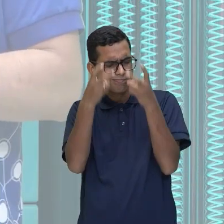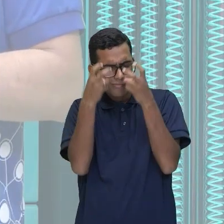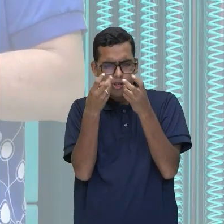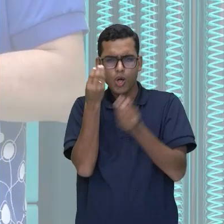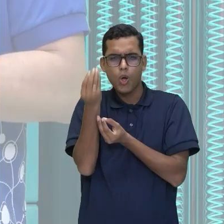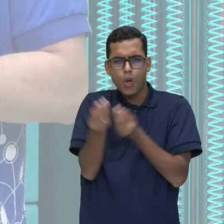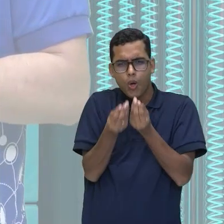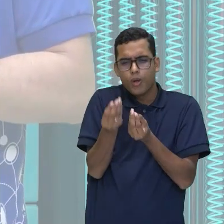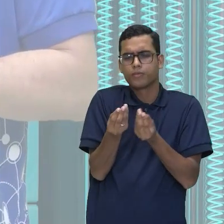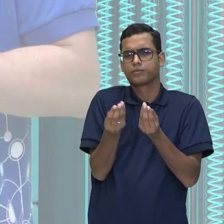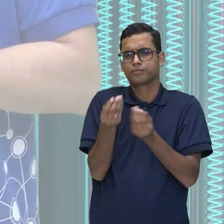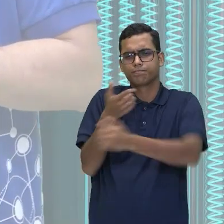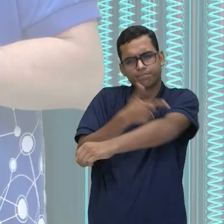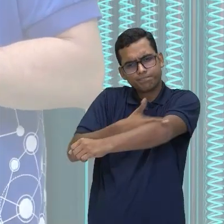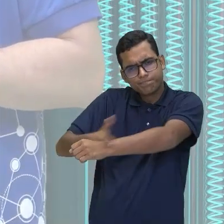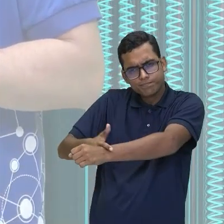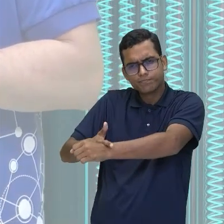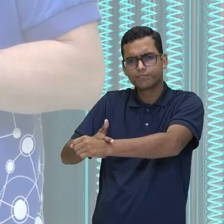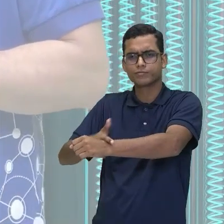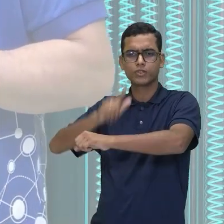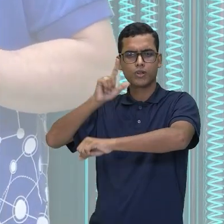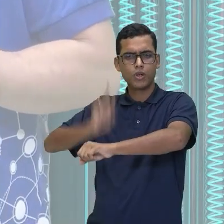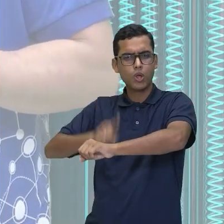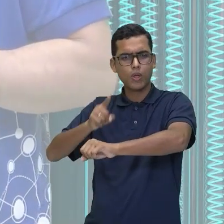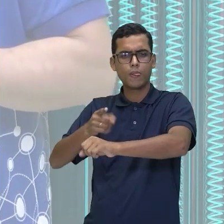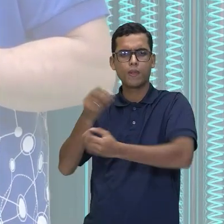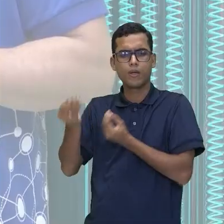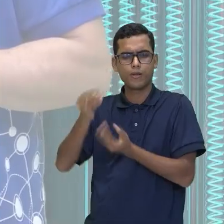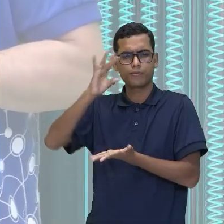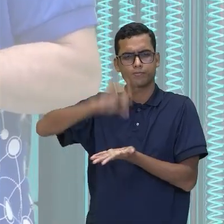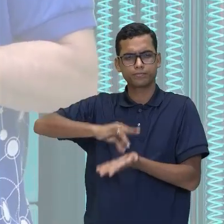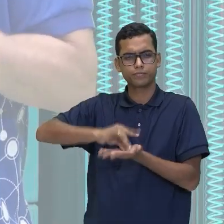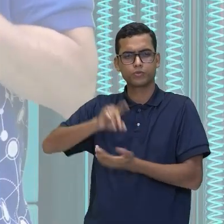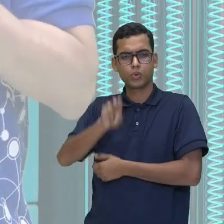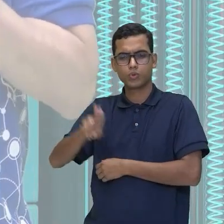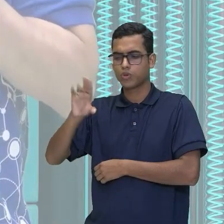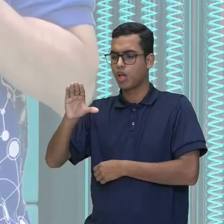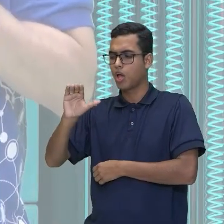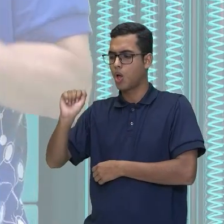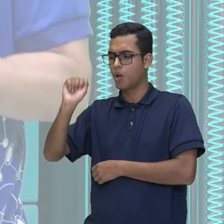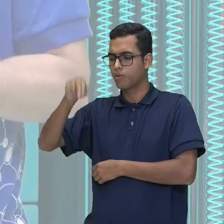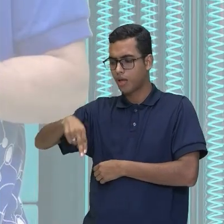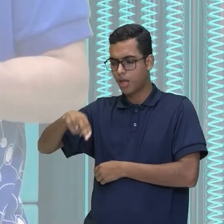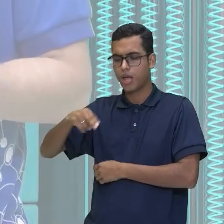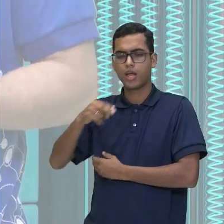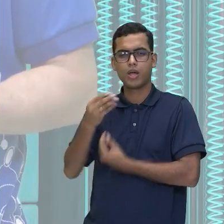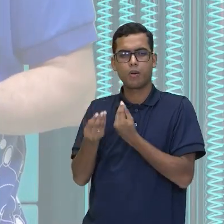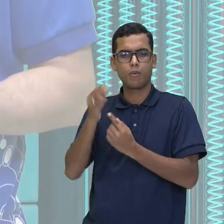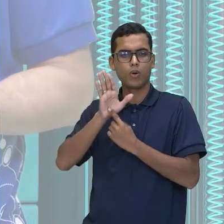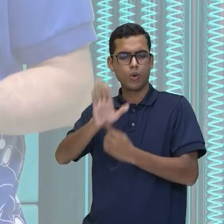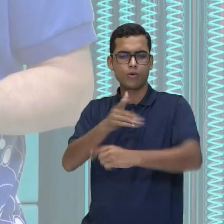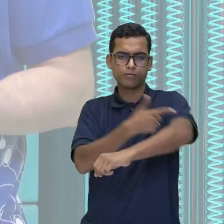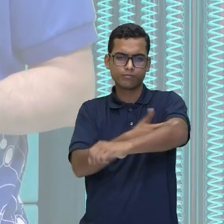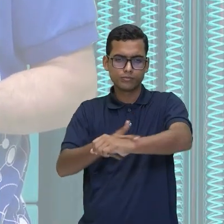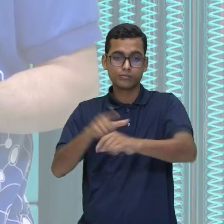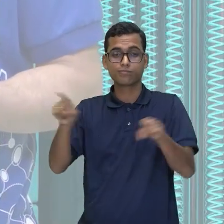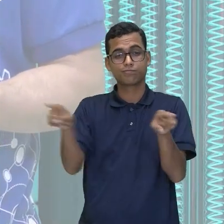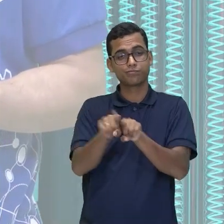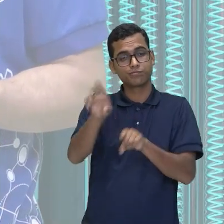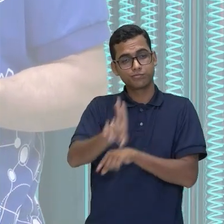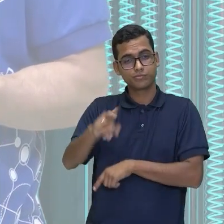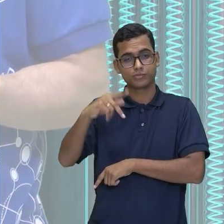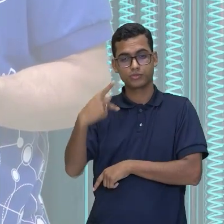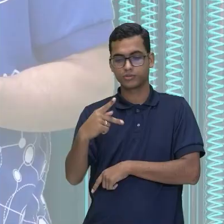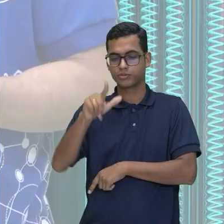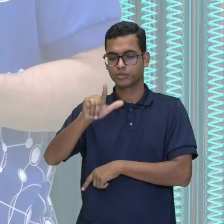fala, o meu enunciado um pouco mais educado, e eu também coloquei a palavrinha please, que é uma palavrinha mágica, conforme eu já falei